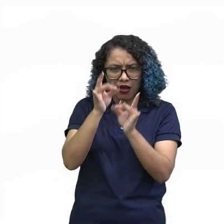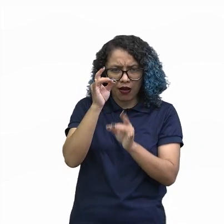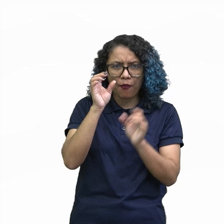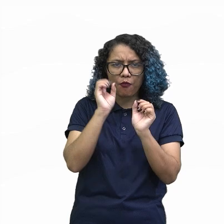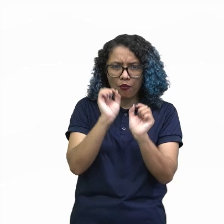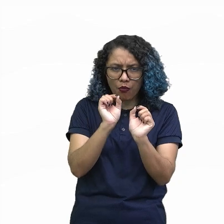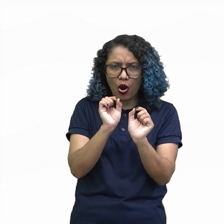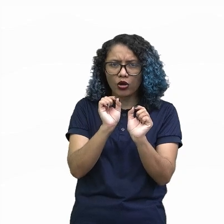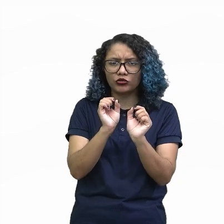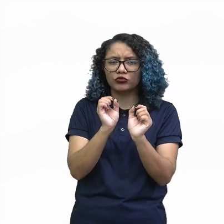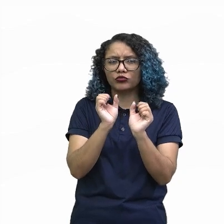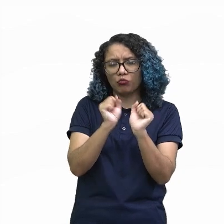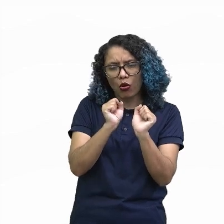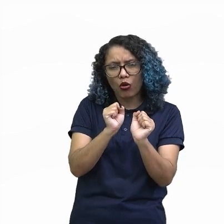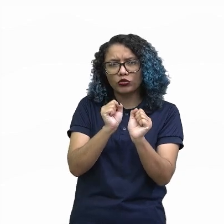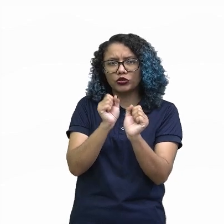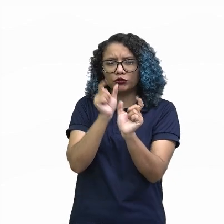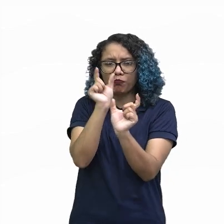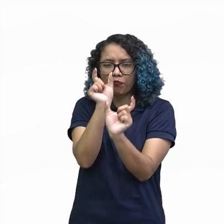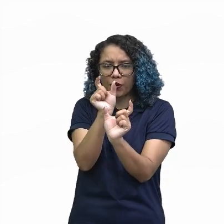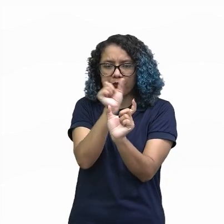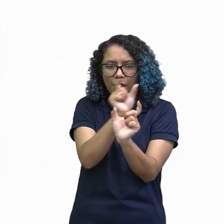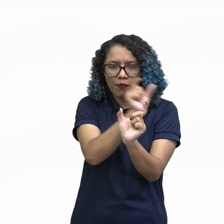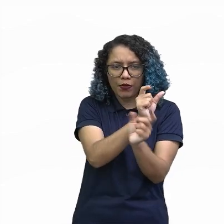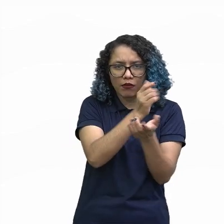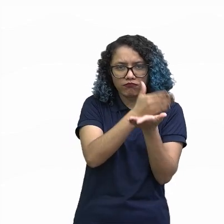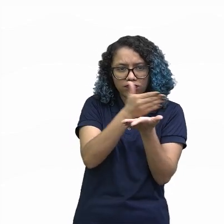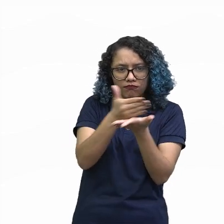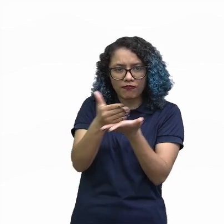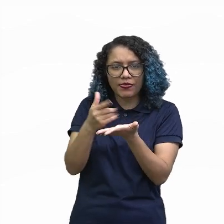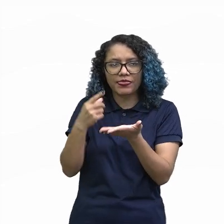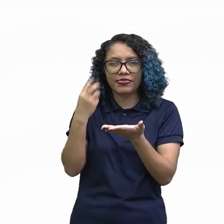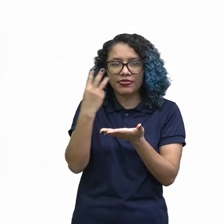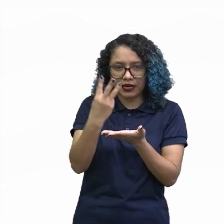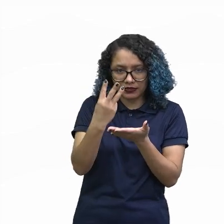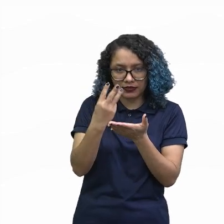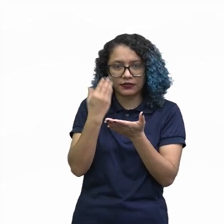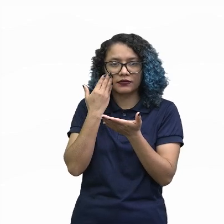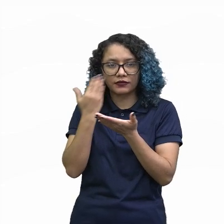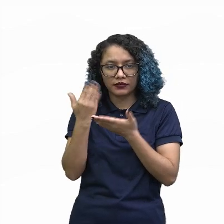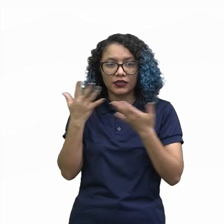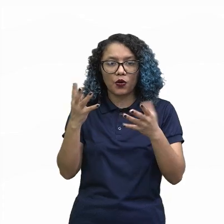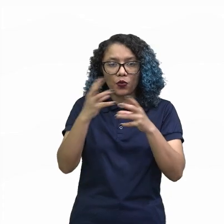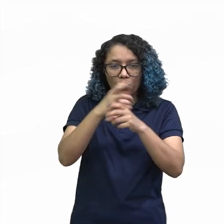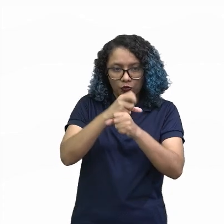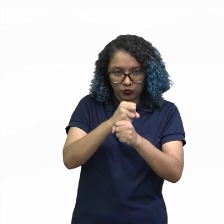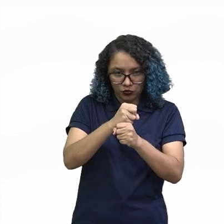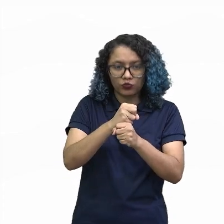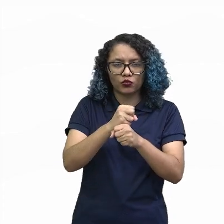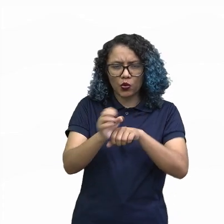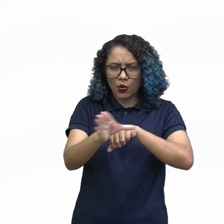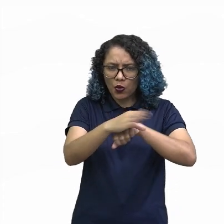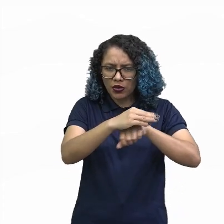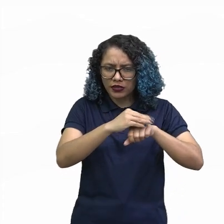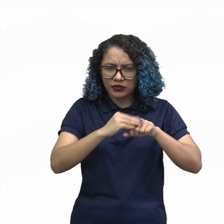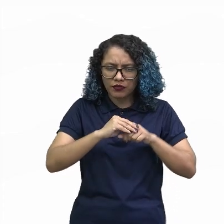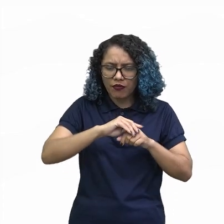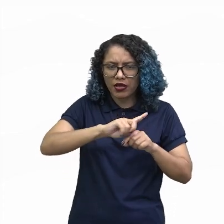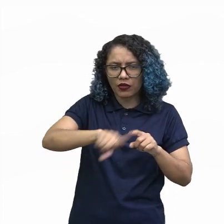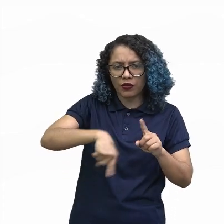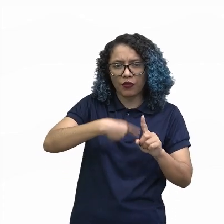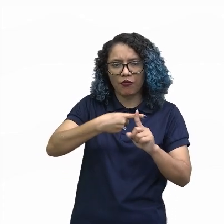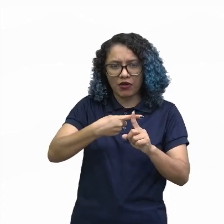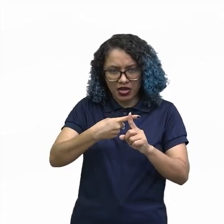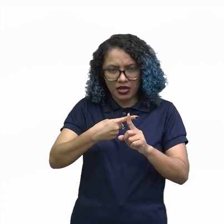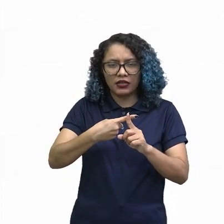3 palavrinhas: vida, técnica e conhecimento. E aí, quando a gente junta esse conhecimento, mais esse